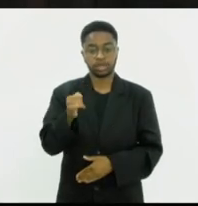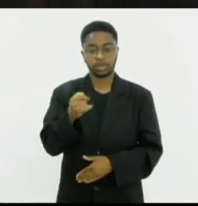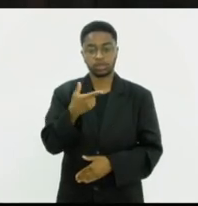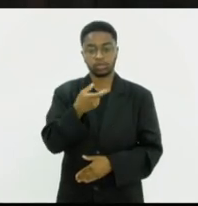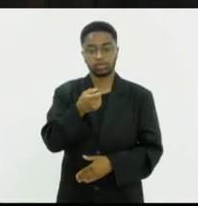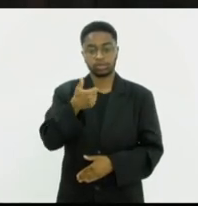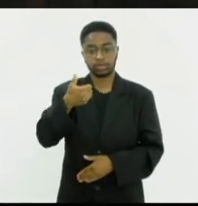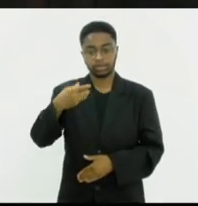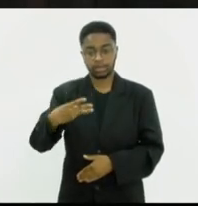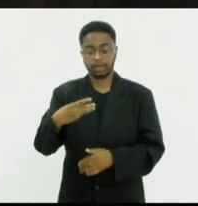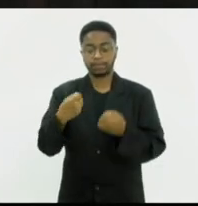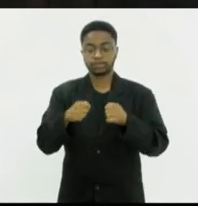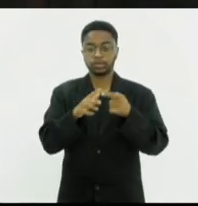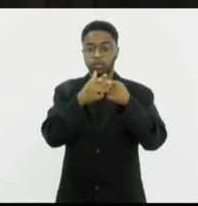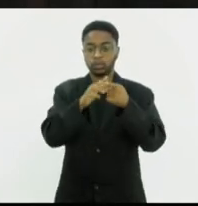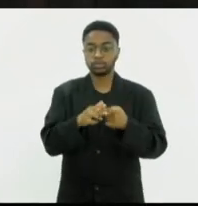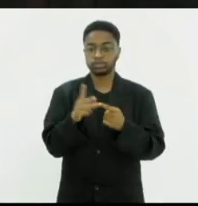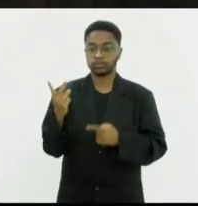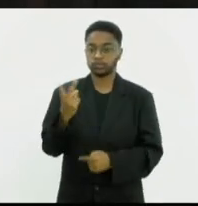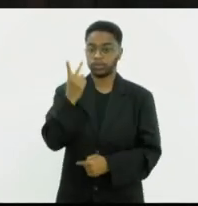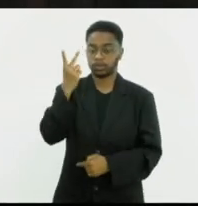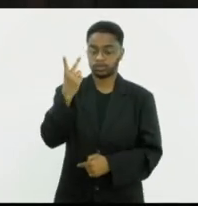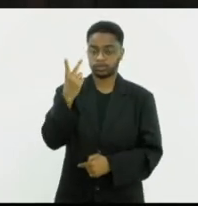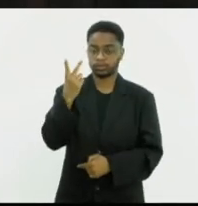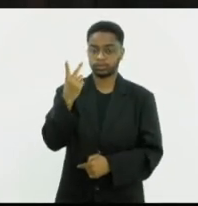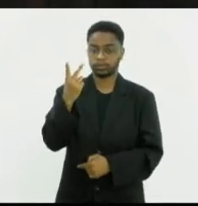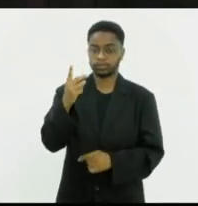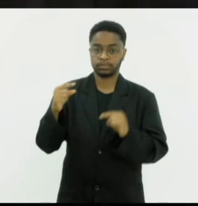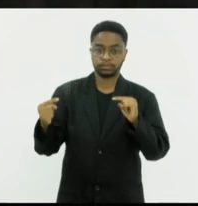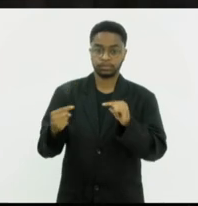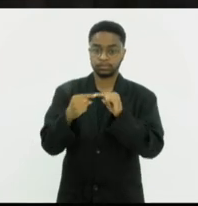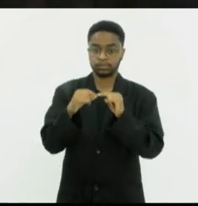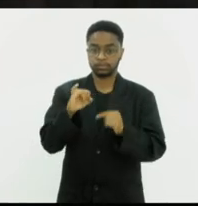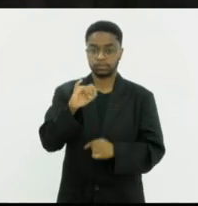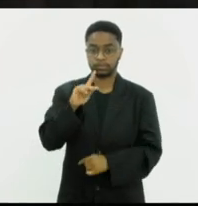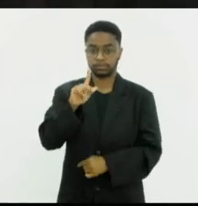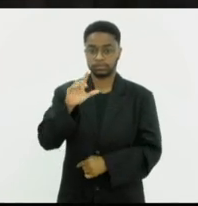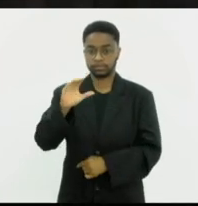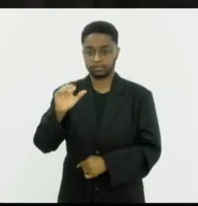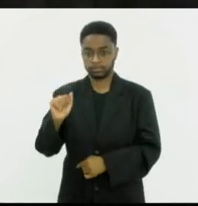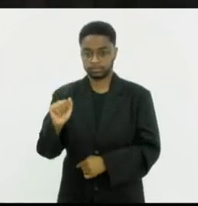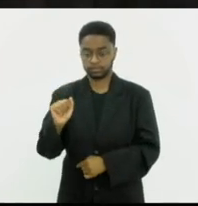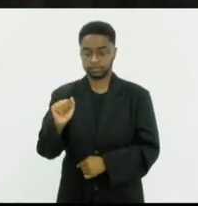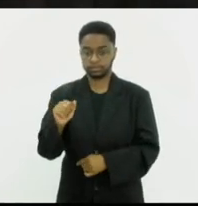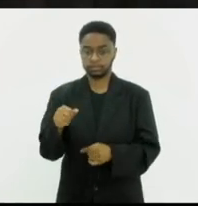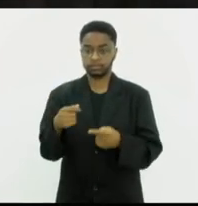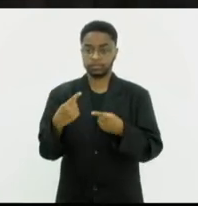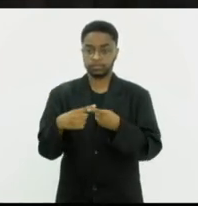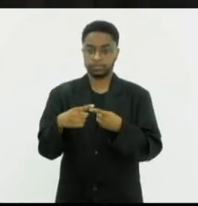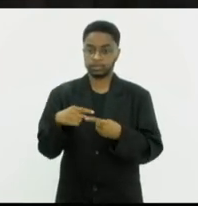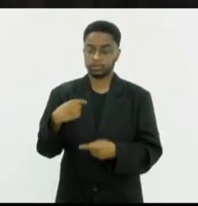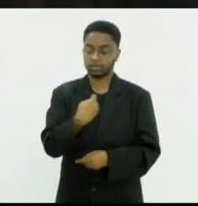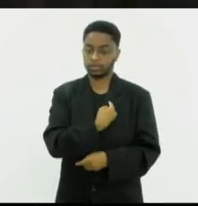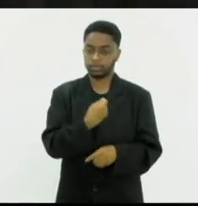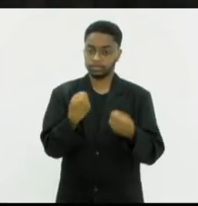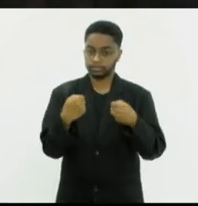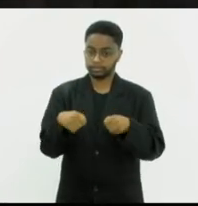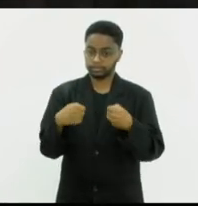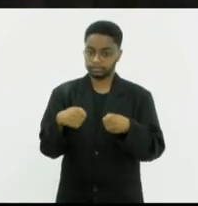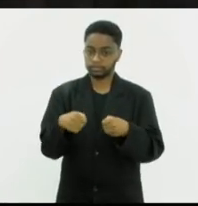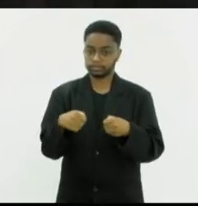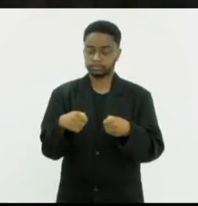a correção monetária seja pelo IPCA. Que a gente acabe com